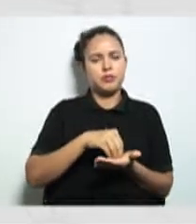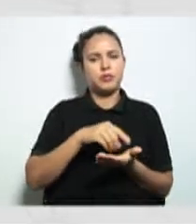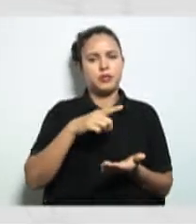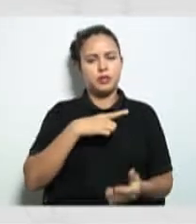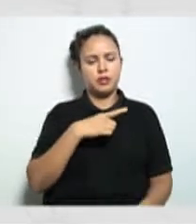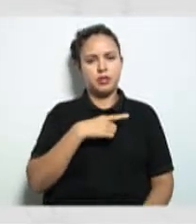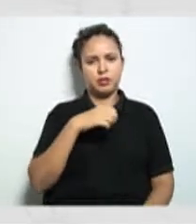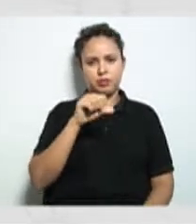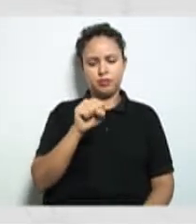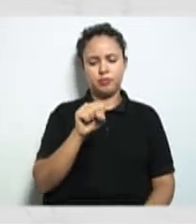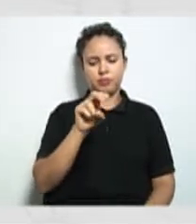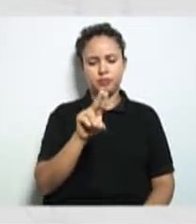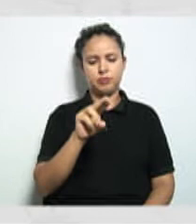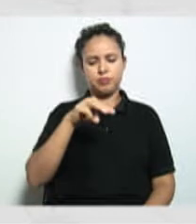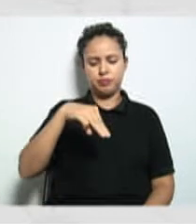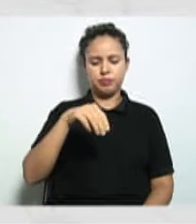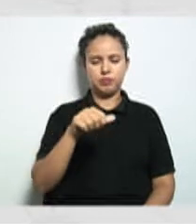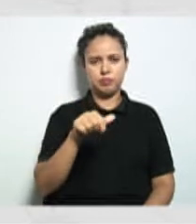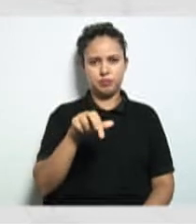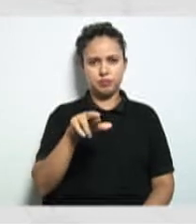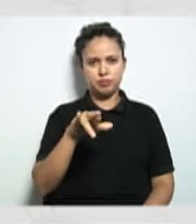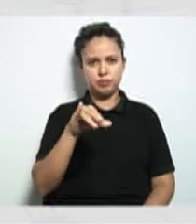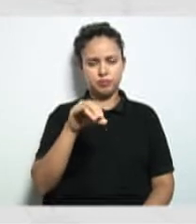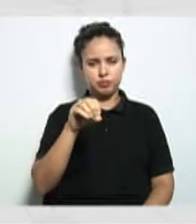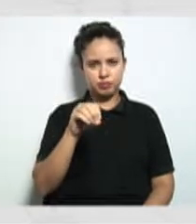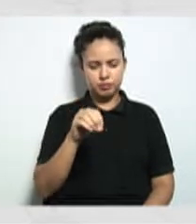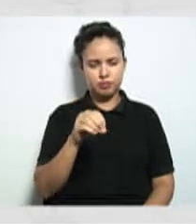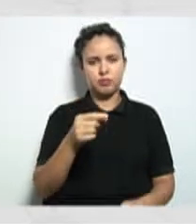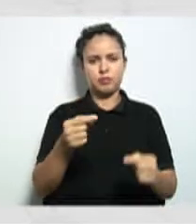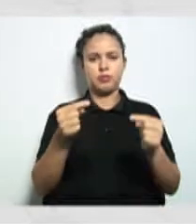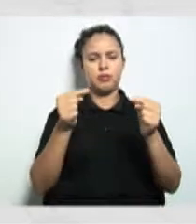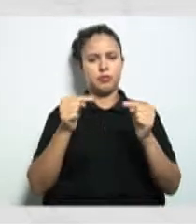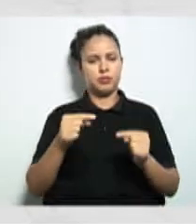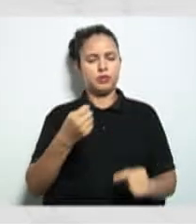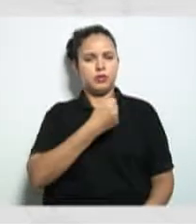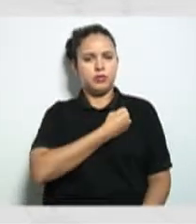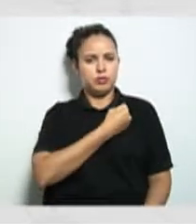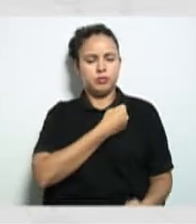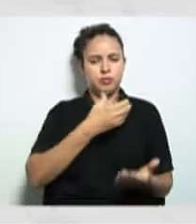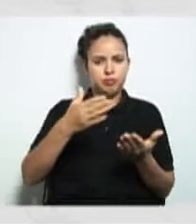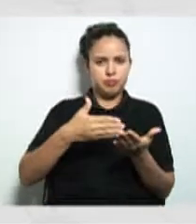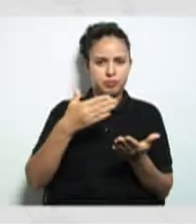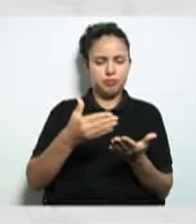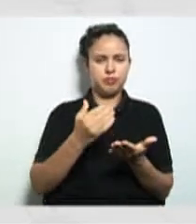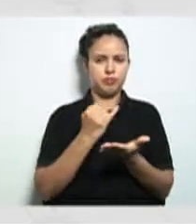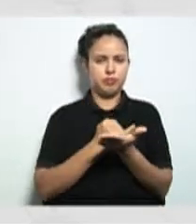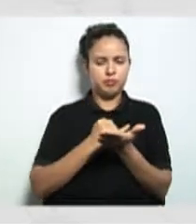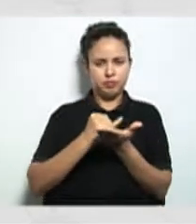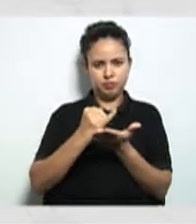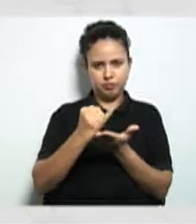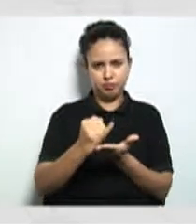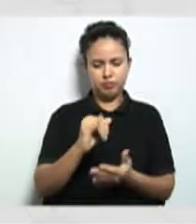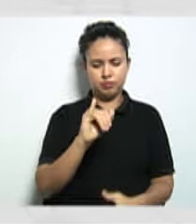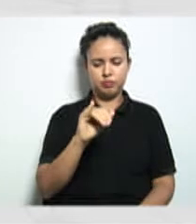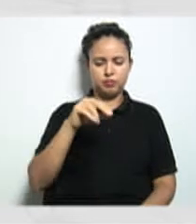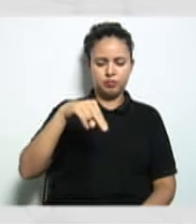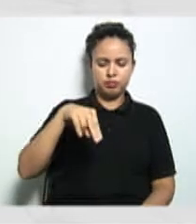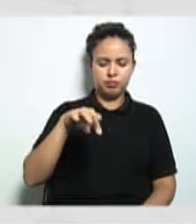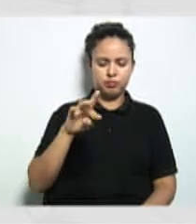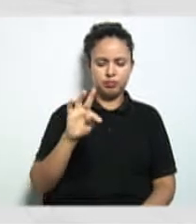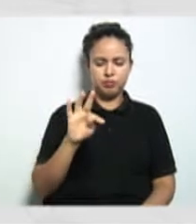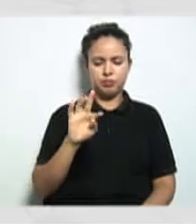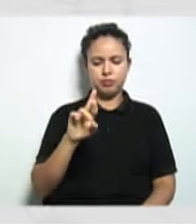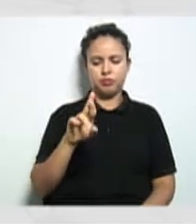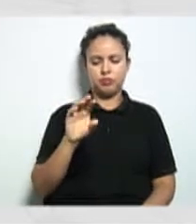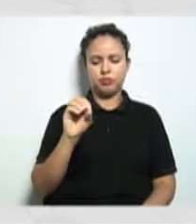lista inicial, né, que contém as seções e a página de cada um. Uma introdução, que é quando você apresenta